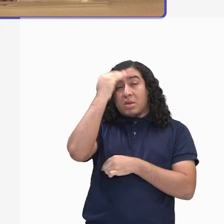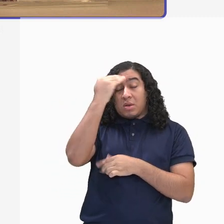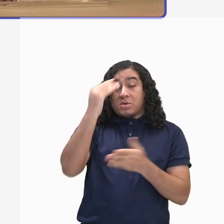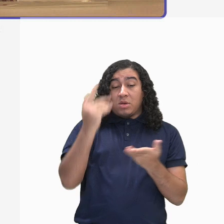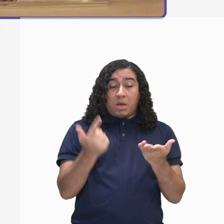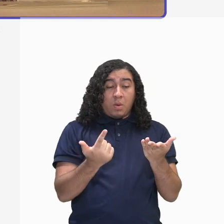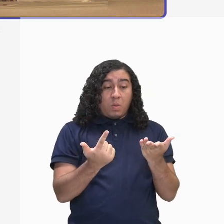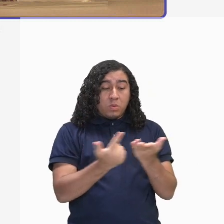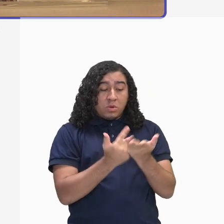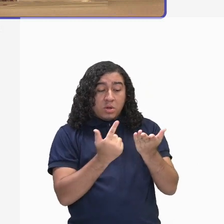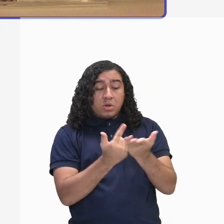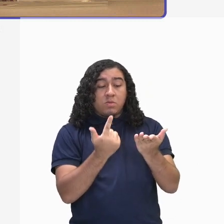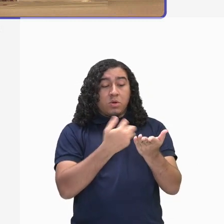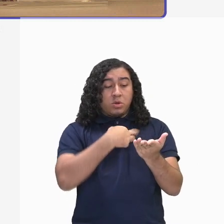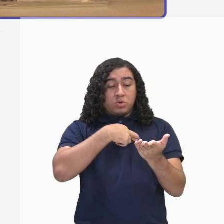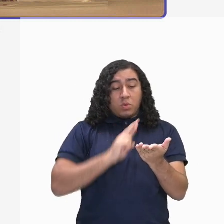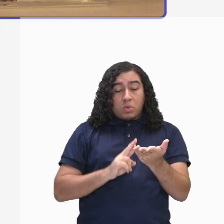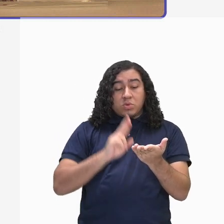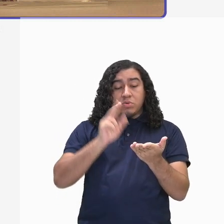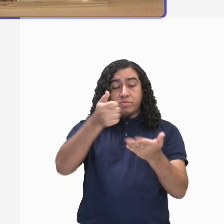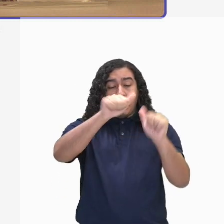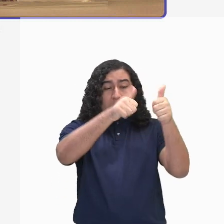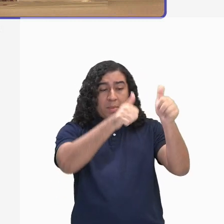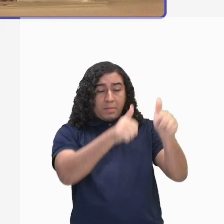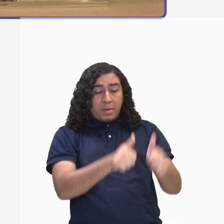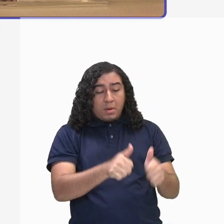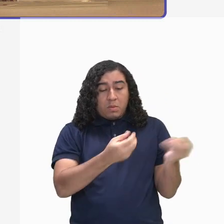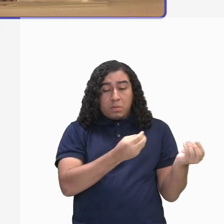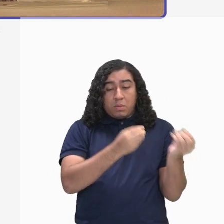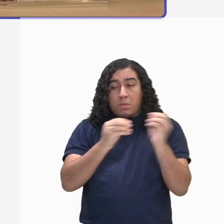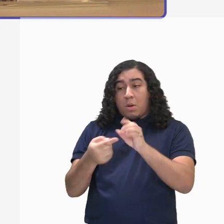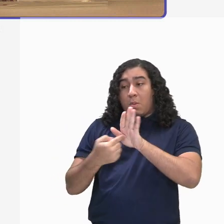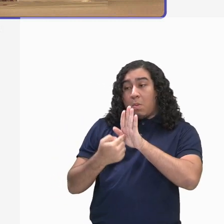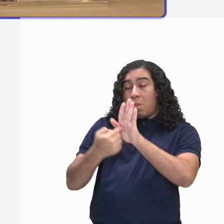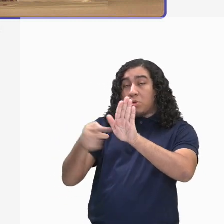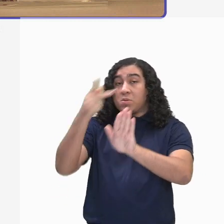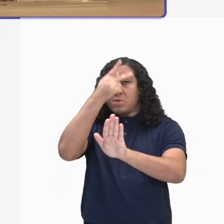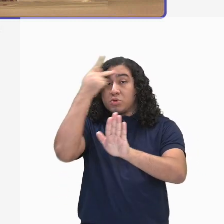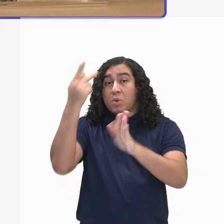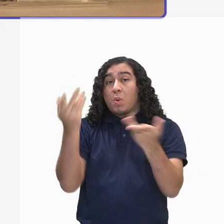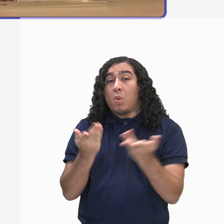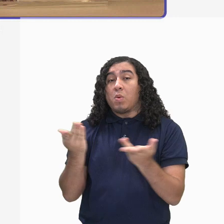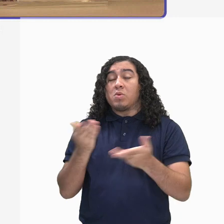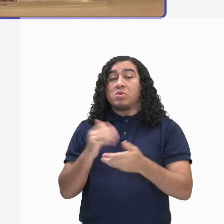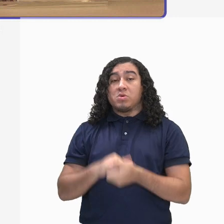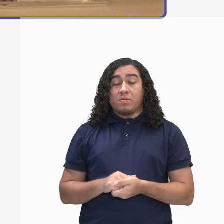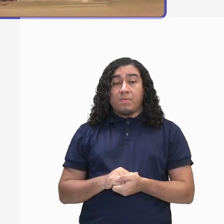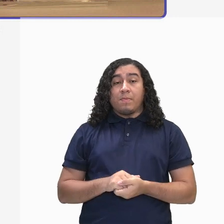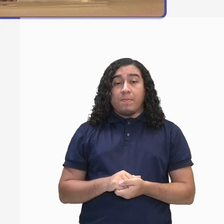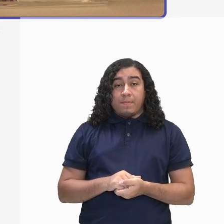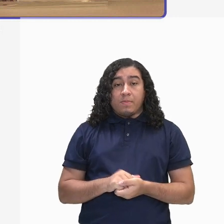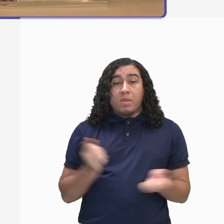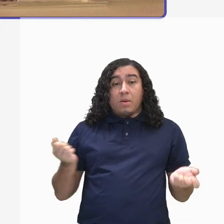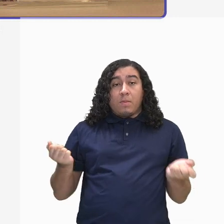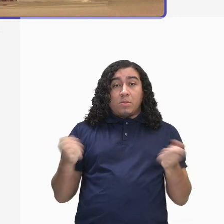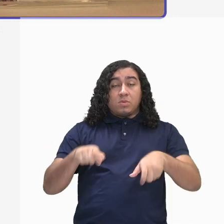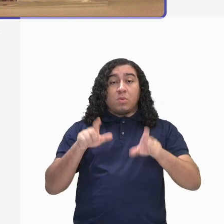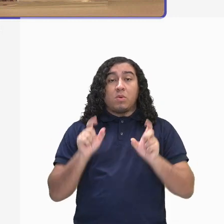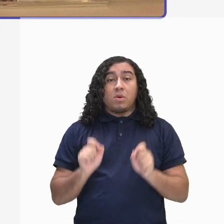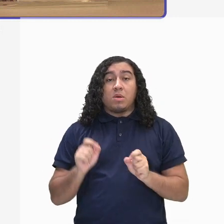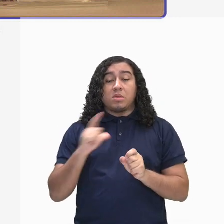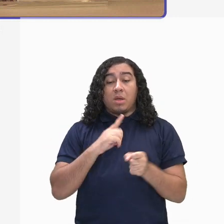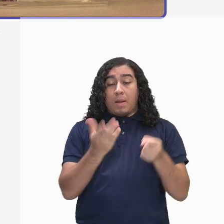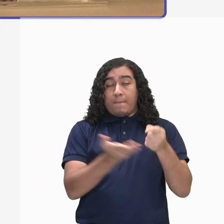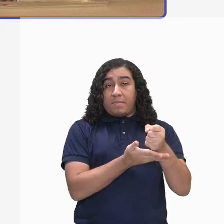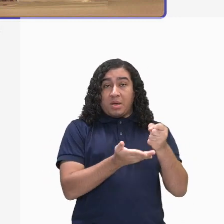Sagradas para os religiosos de hoje, não permitindo que a essência das tradições religiosas escritas